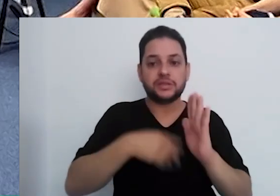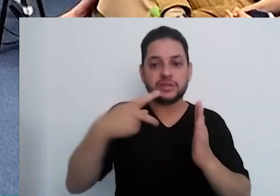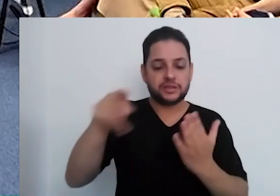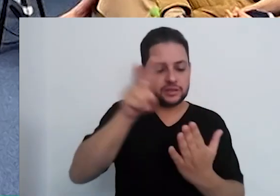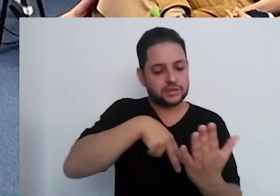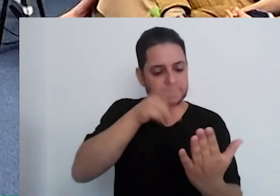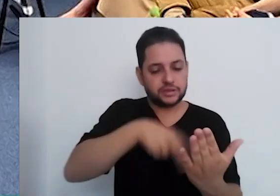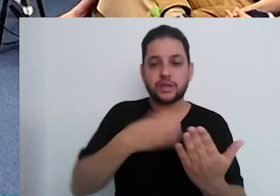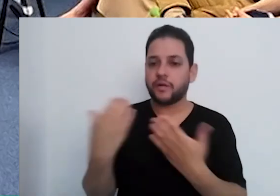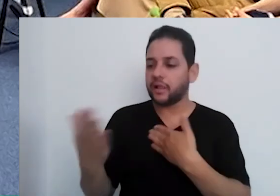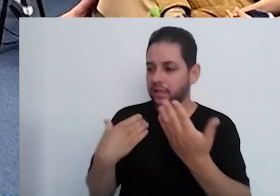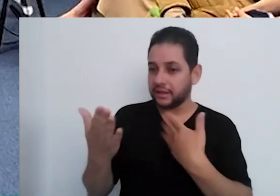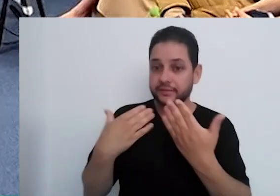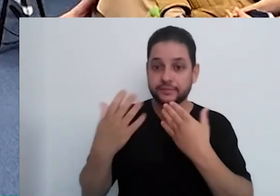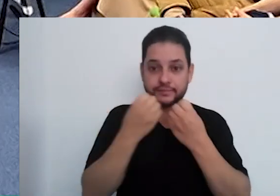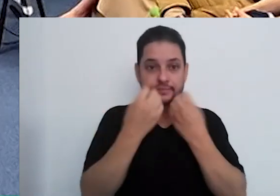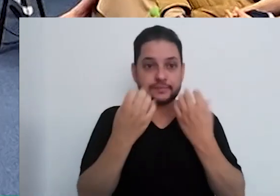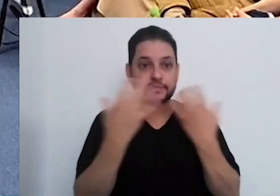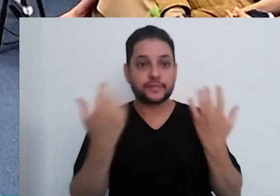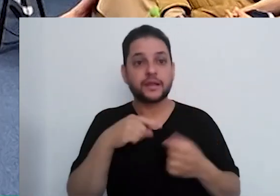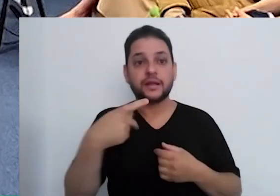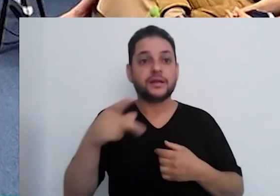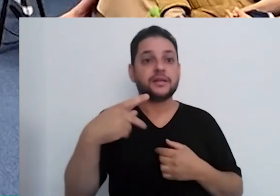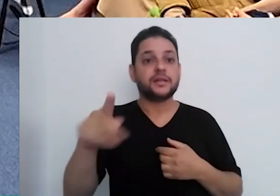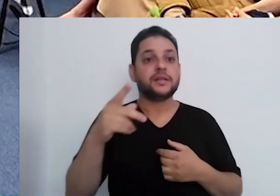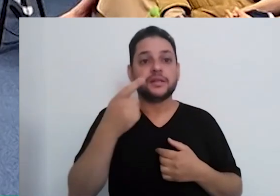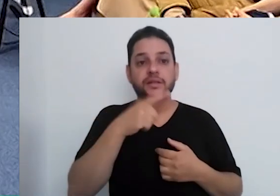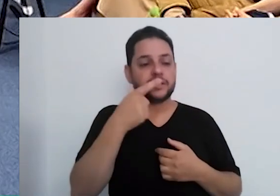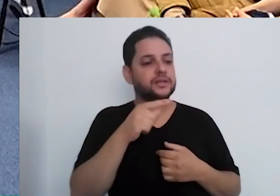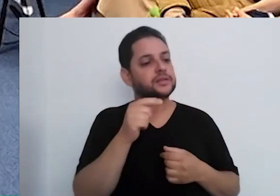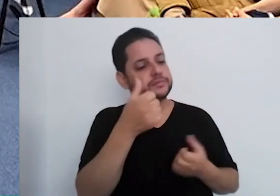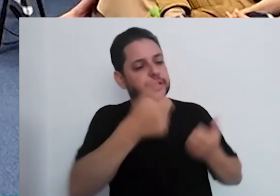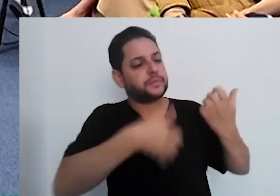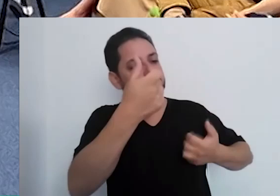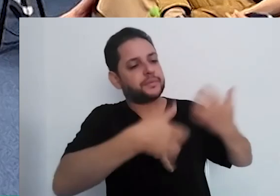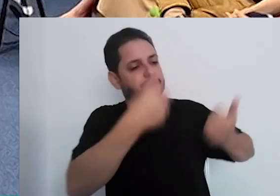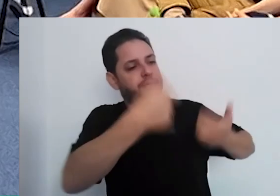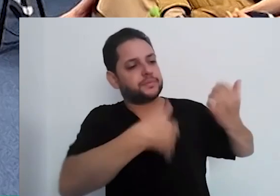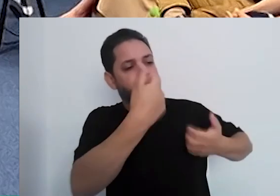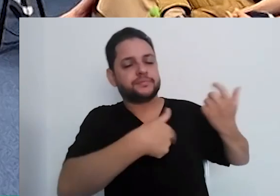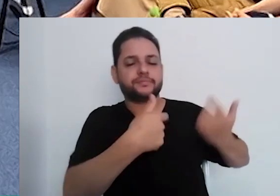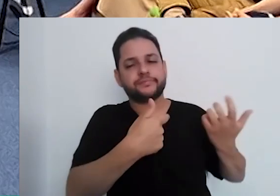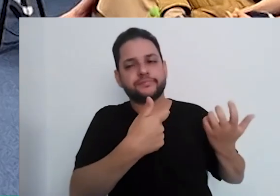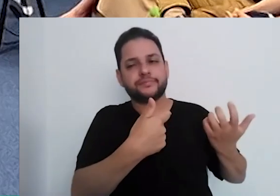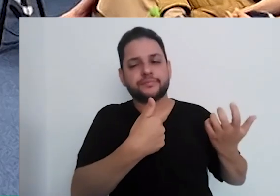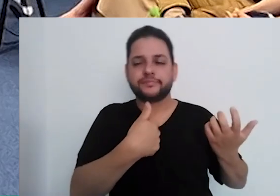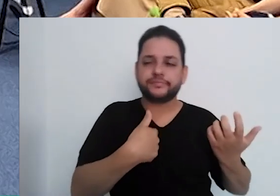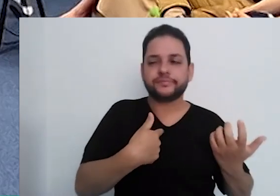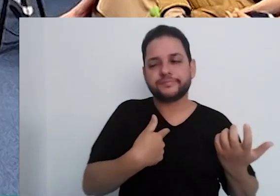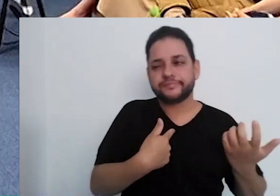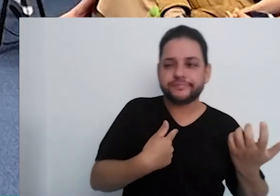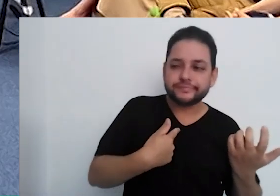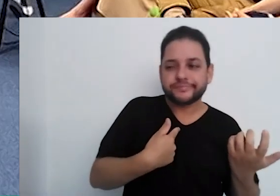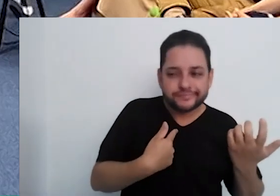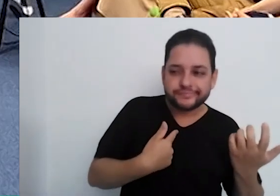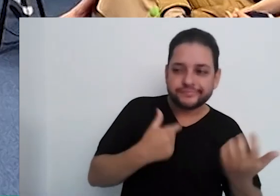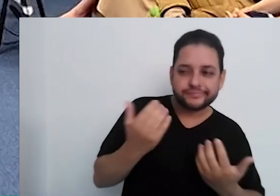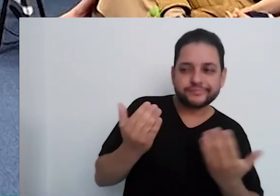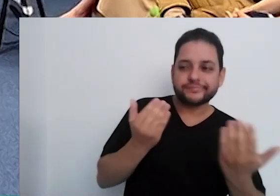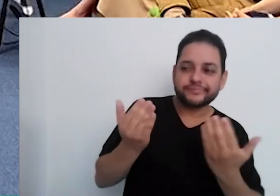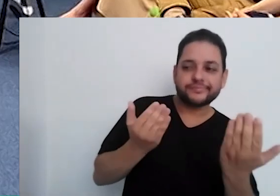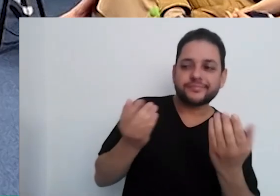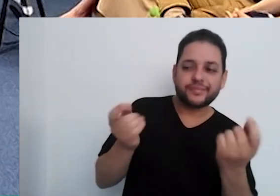ela e mesmo ela não conseguiu me convencer entendeu que eu fico Hum será sabe Será que realmente dá dá para você